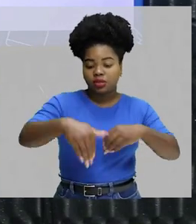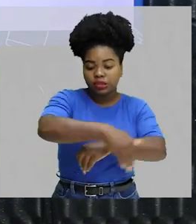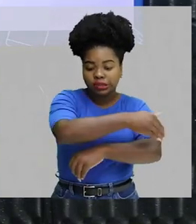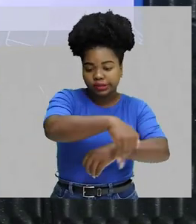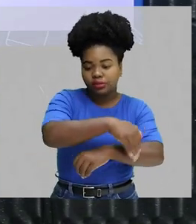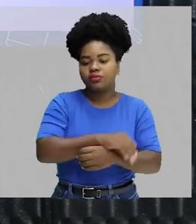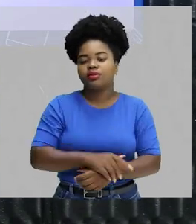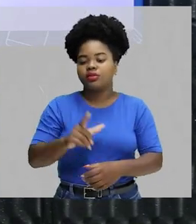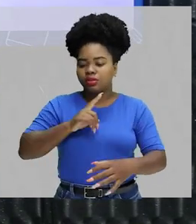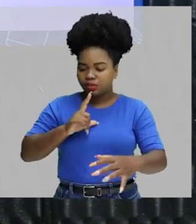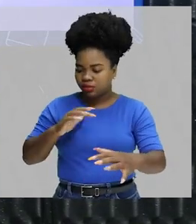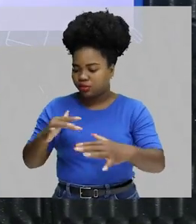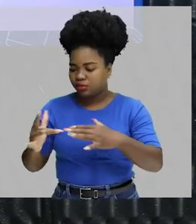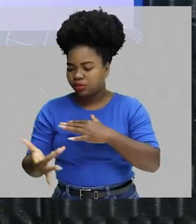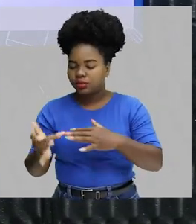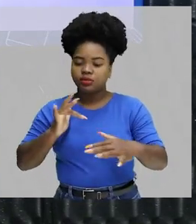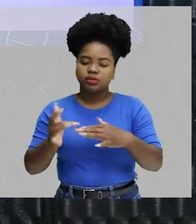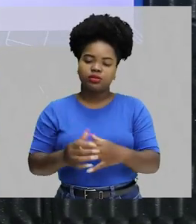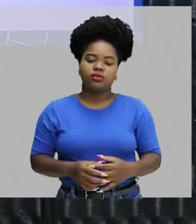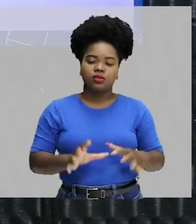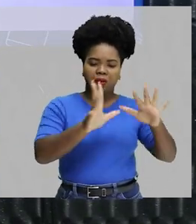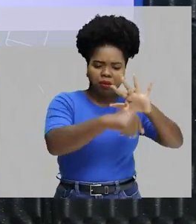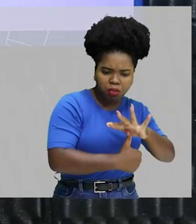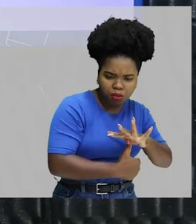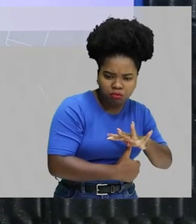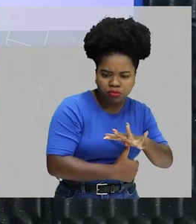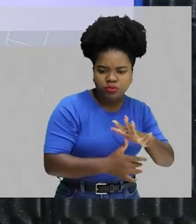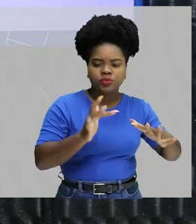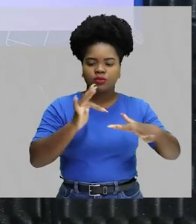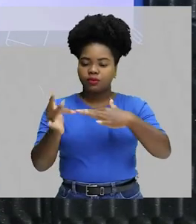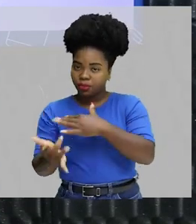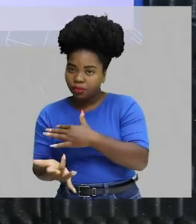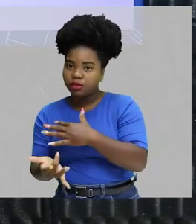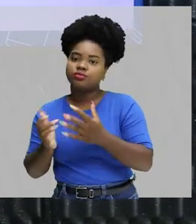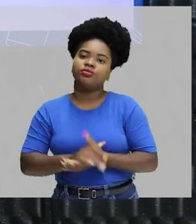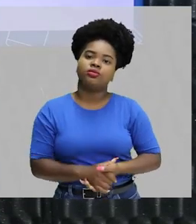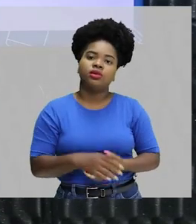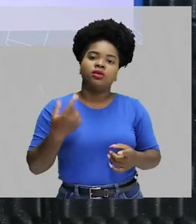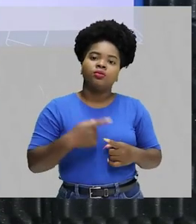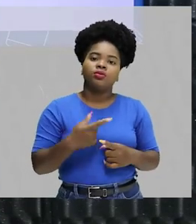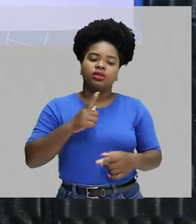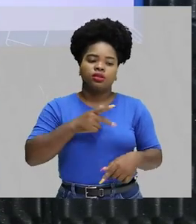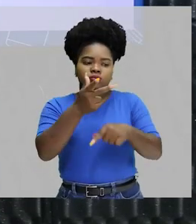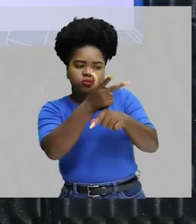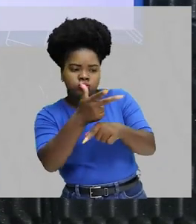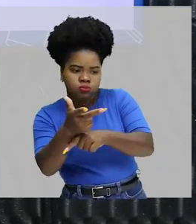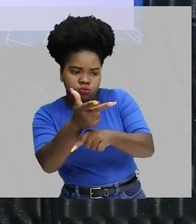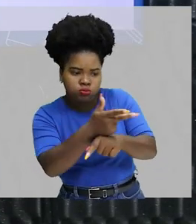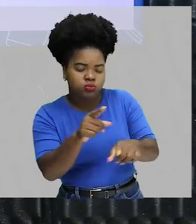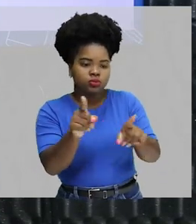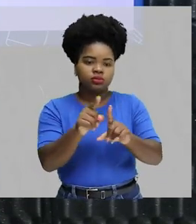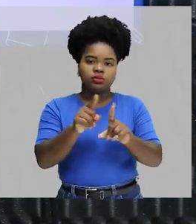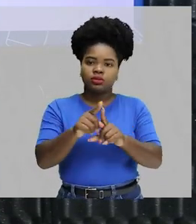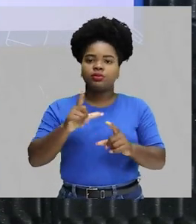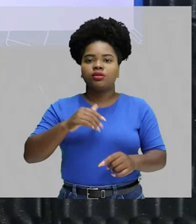social houve um assalto está na rede social por quê Porque nós temos câmeras e nós temos essa ferramenta que é o nosso